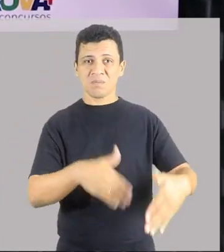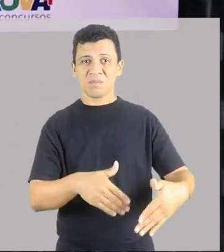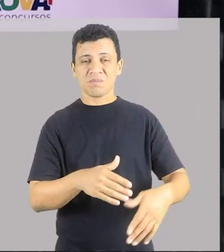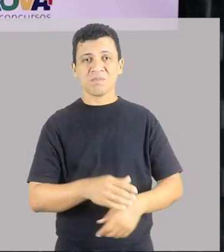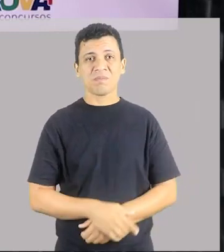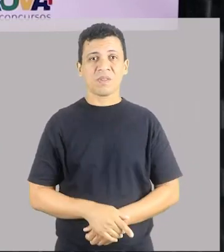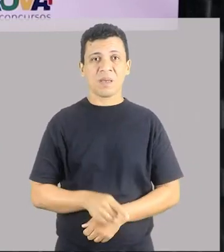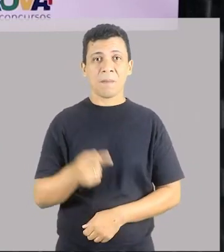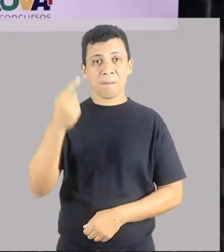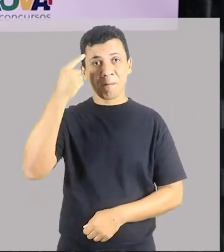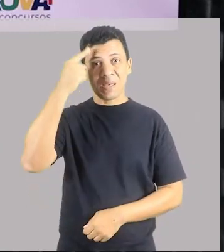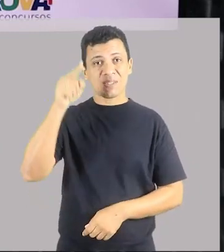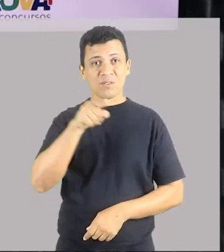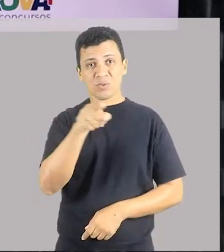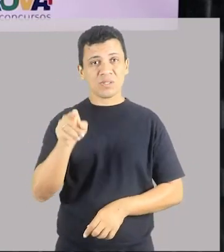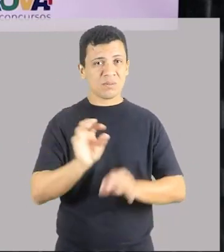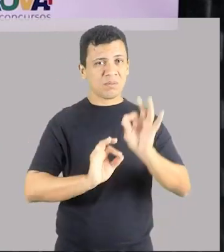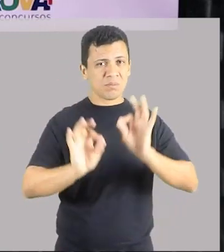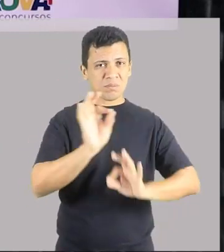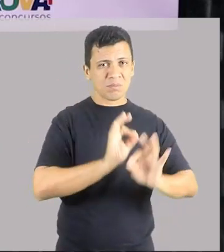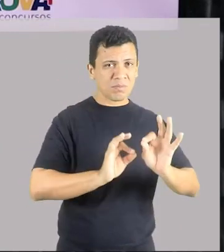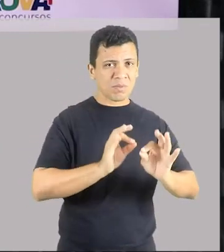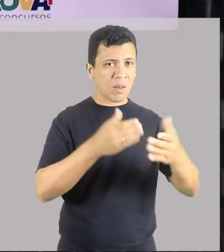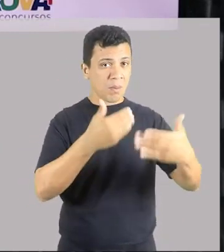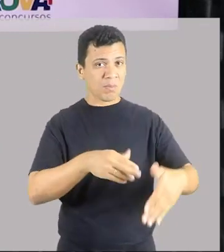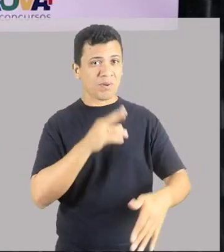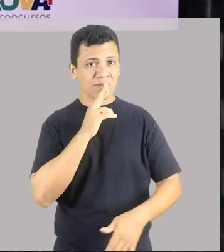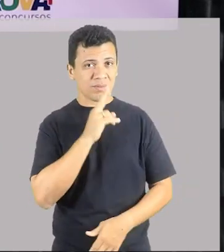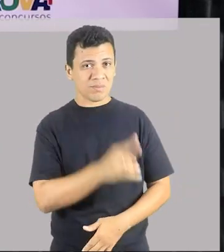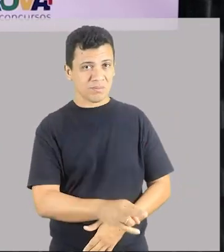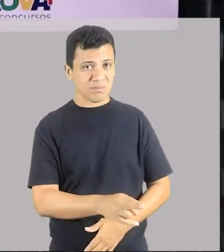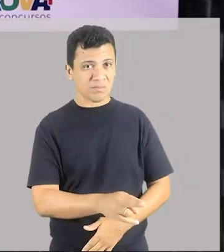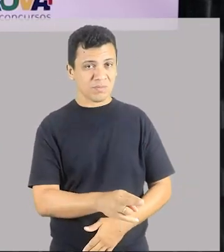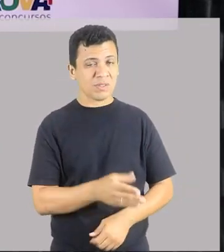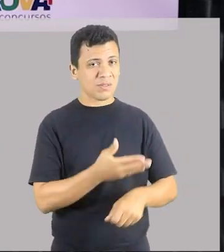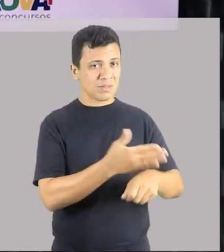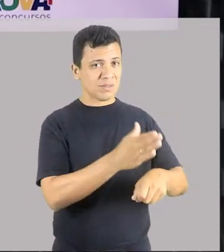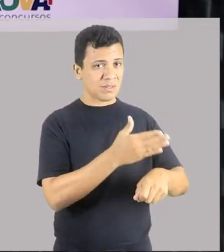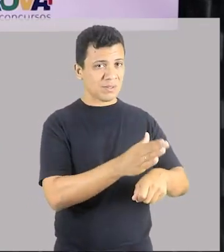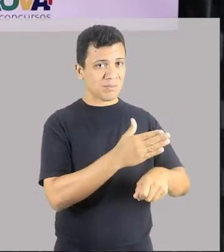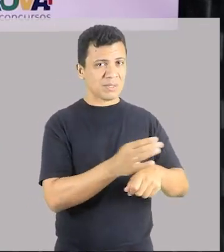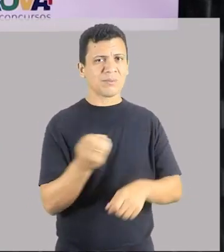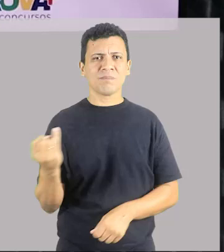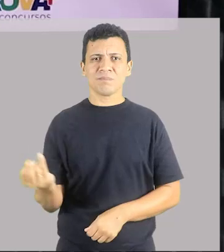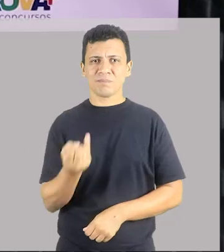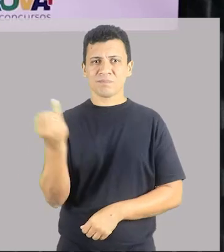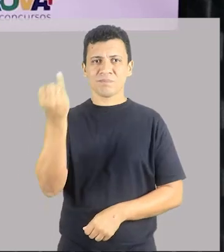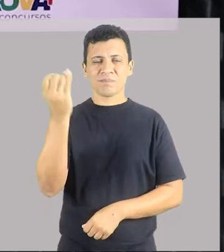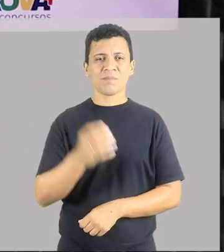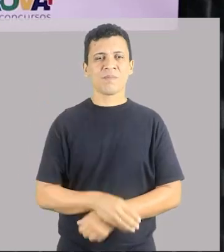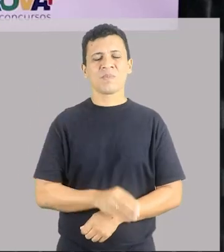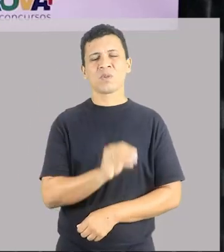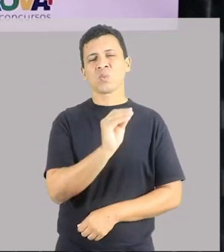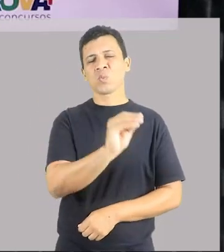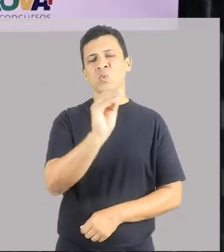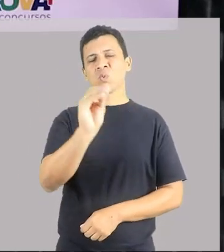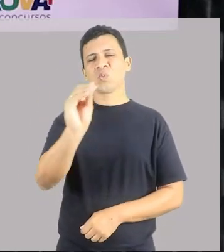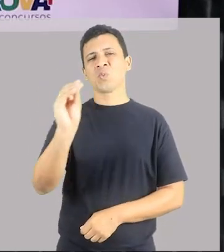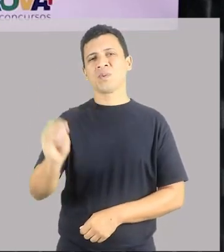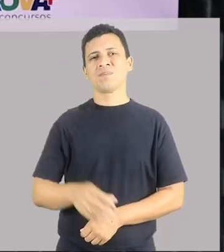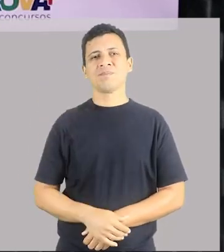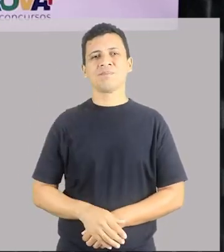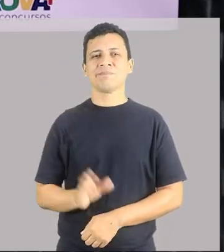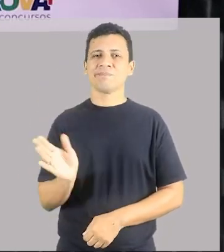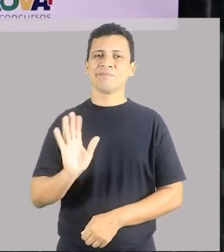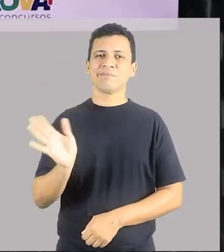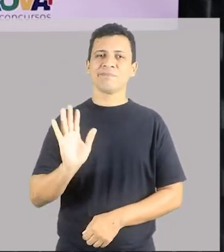pensem que vocês estão se preparando para resolução de uma prova então treinamento aí é fundamental um beijo no coração de vocês e até o